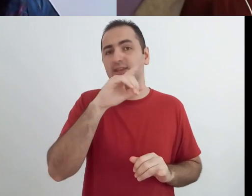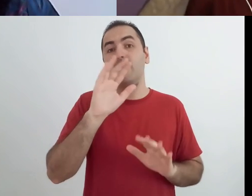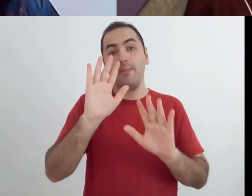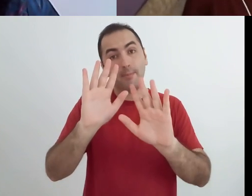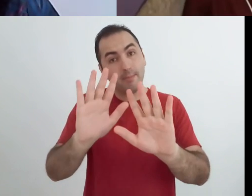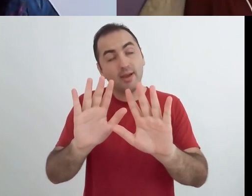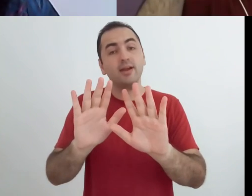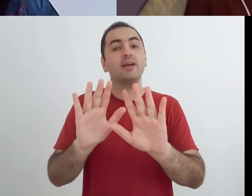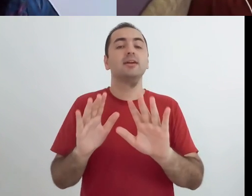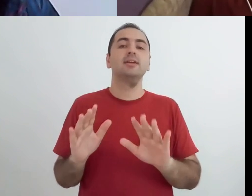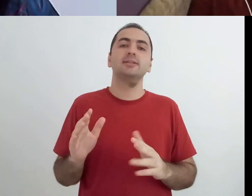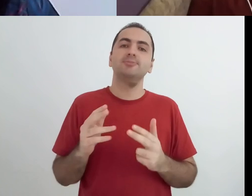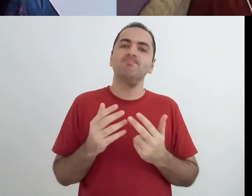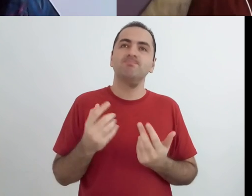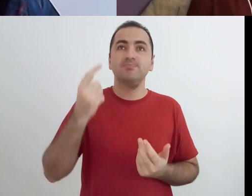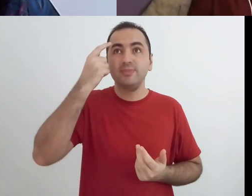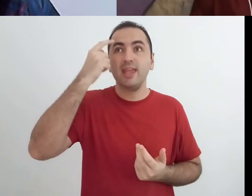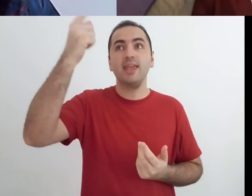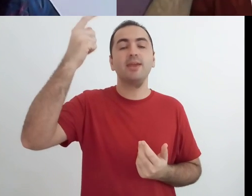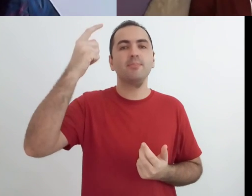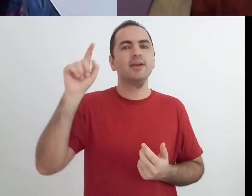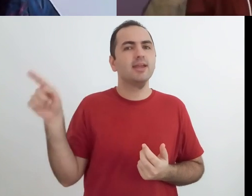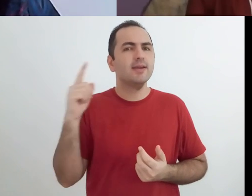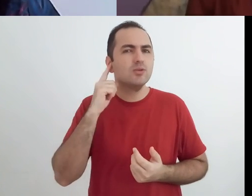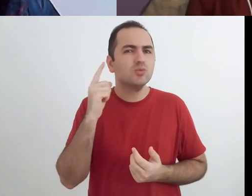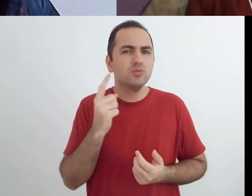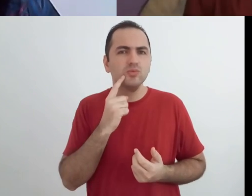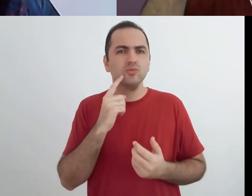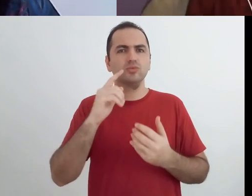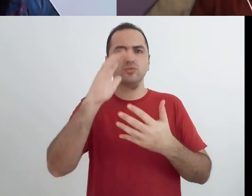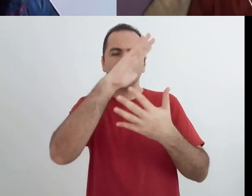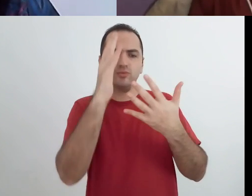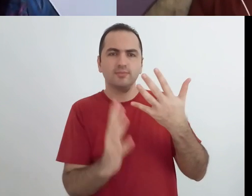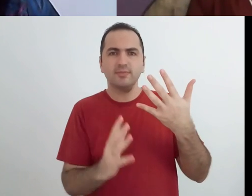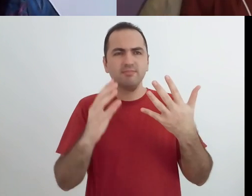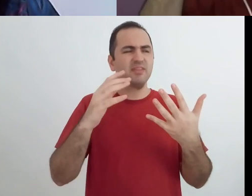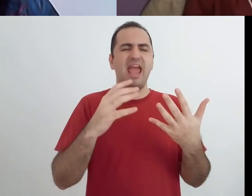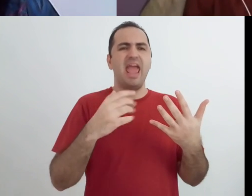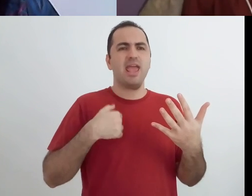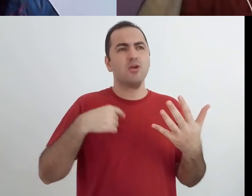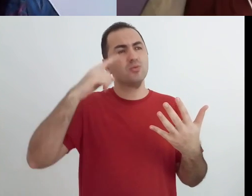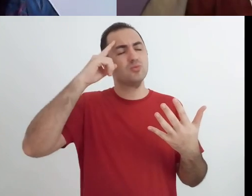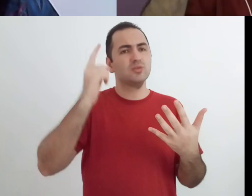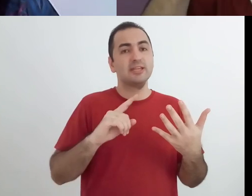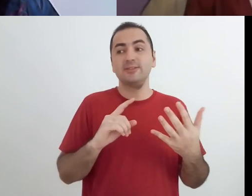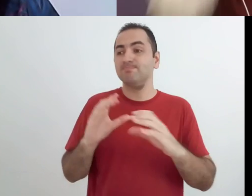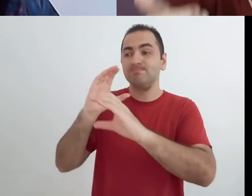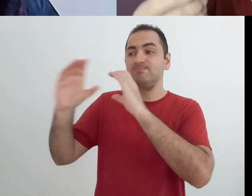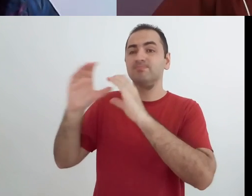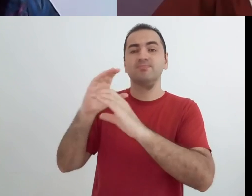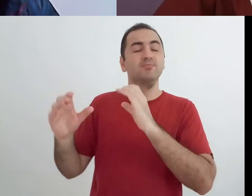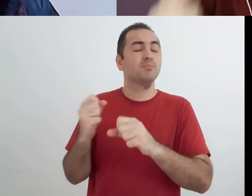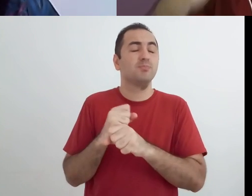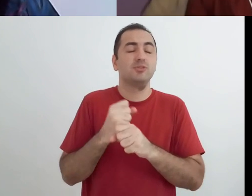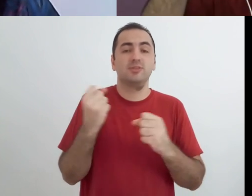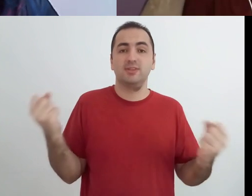e lembrarem que o surdo, se você não souber Libras, na família dele, dentro da casa dele, ele não vai conseguir se